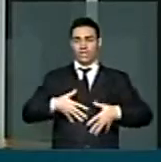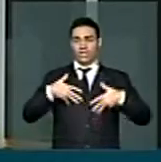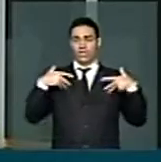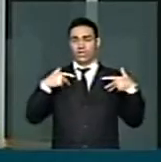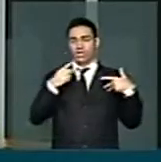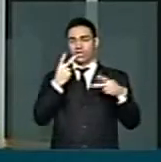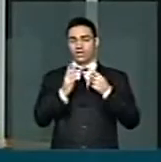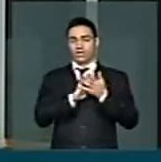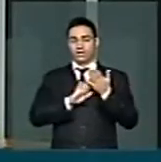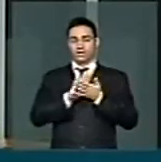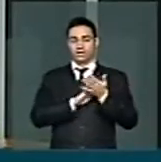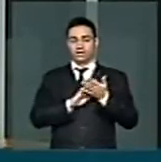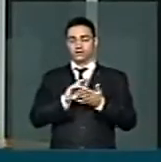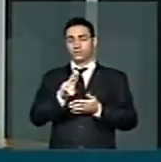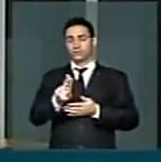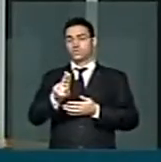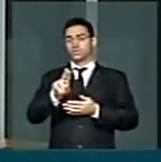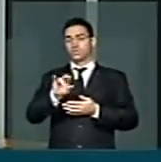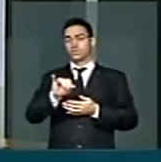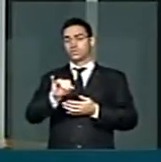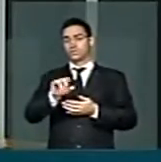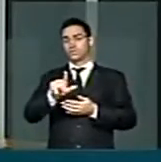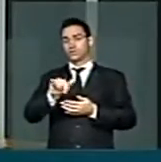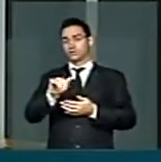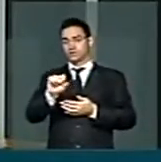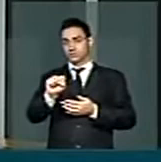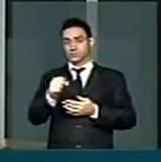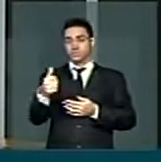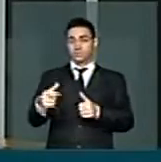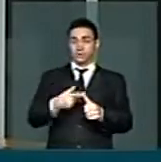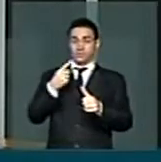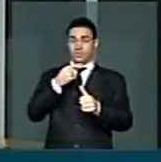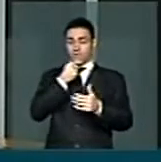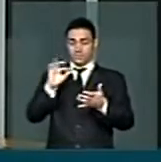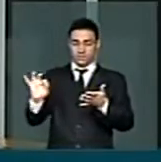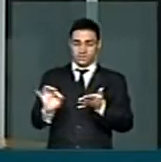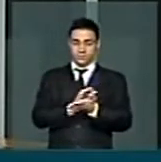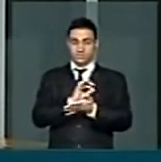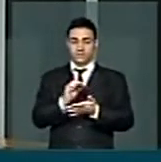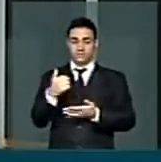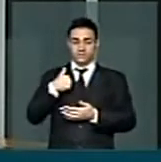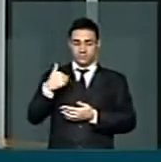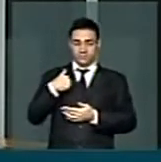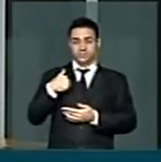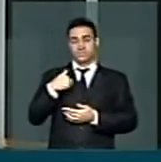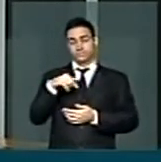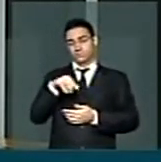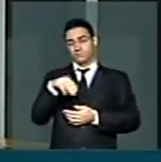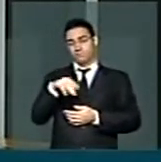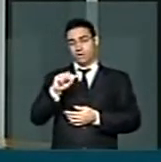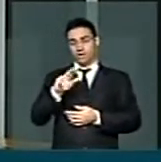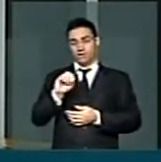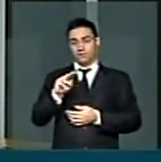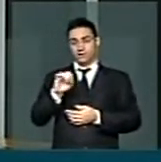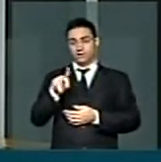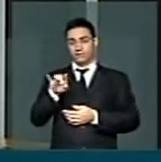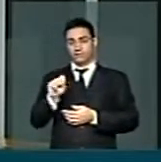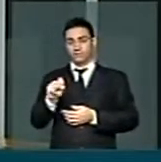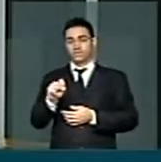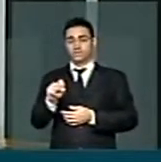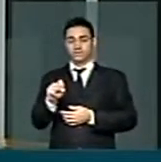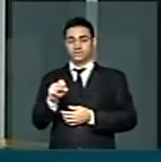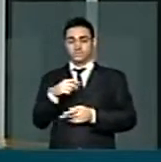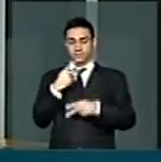despropositada. Ulisses foi o primeiro signatário da Carta. E Mauro Benevides, do Ceará, que nesse momento fala aos